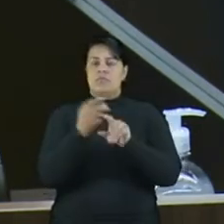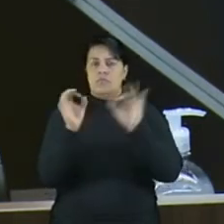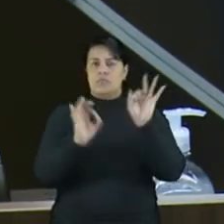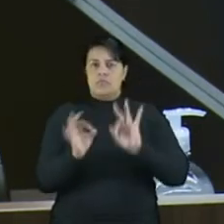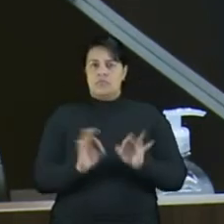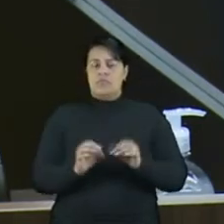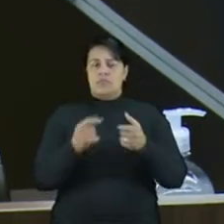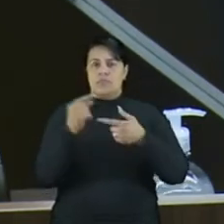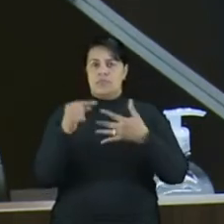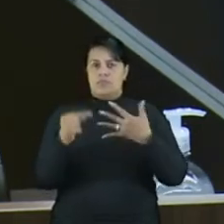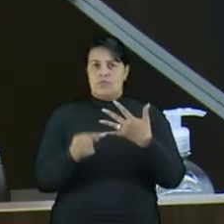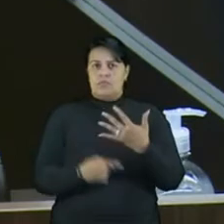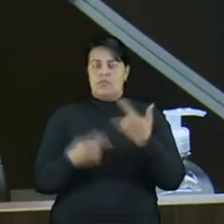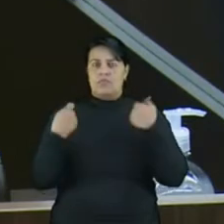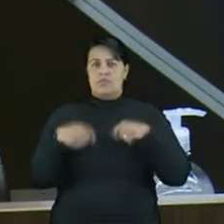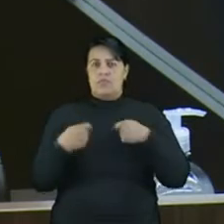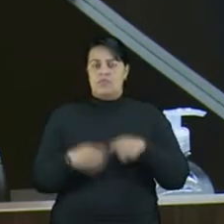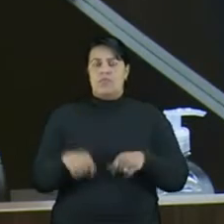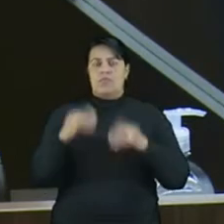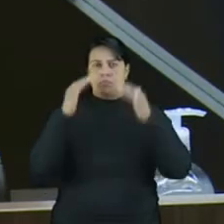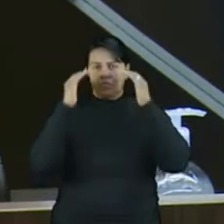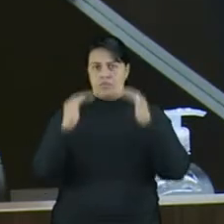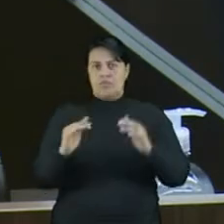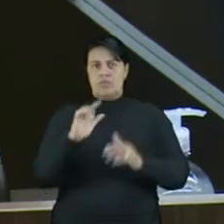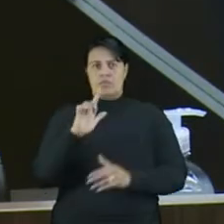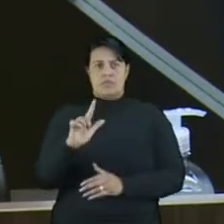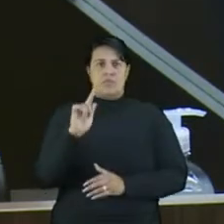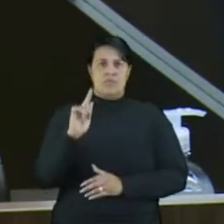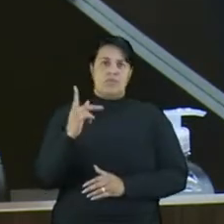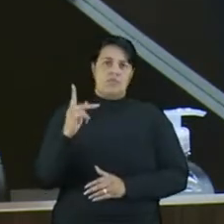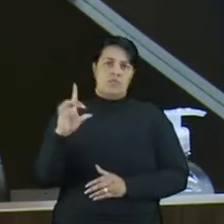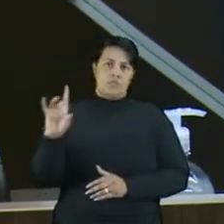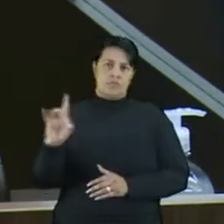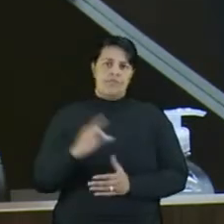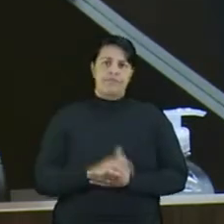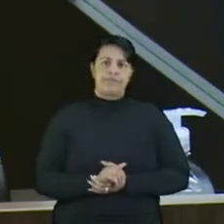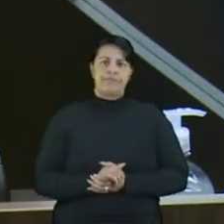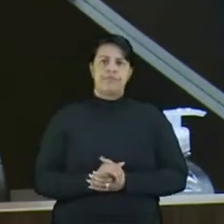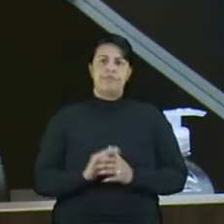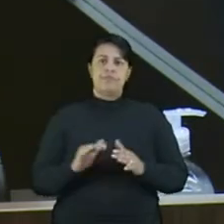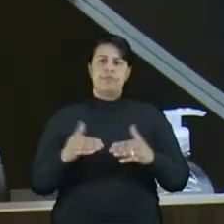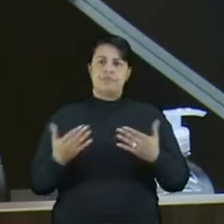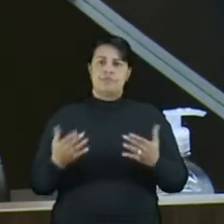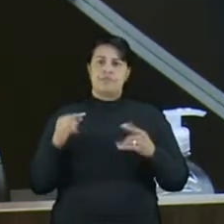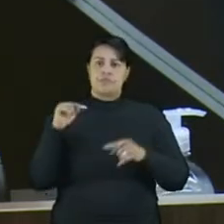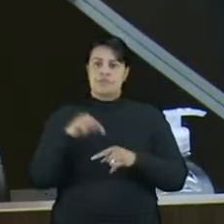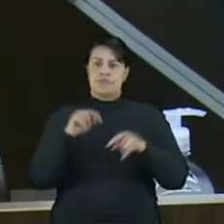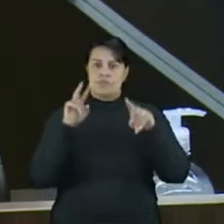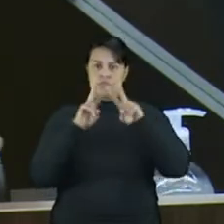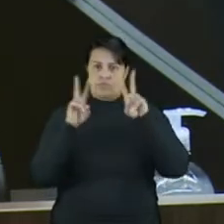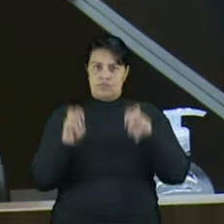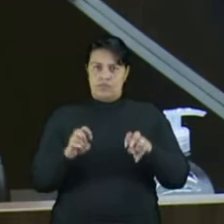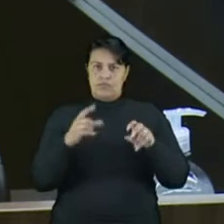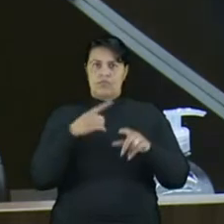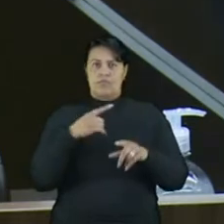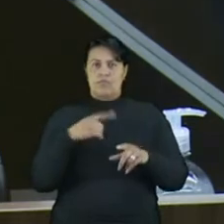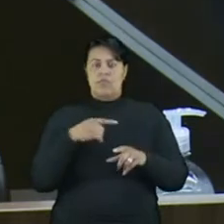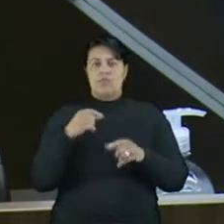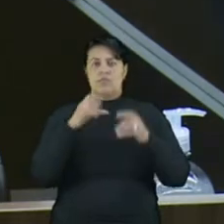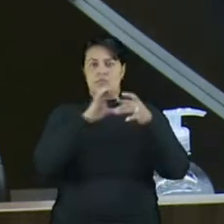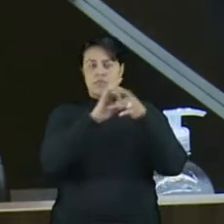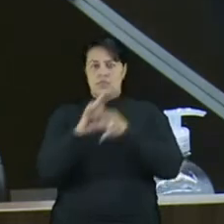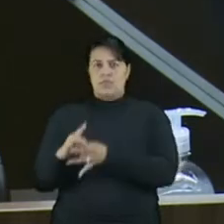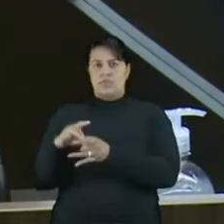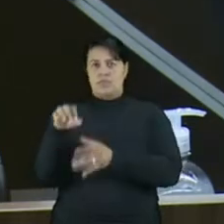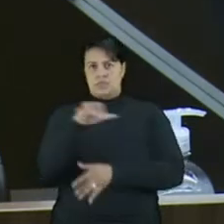medidas necessárias à LGPD. No tocante à segunda dimensão, contexto organizacional,